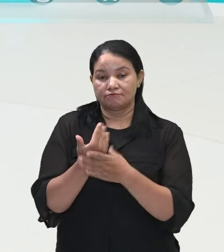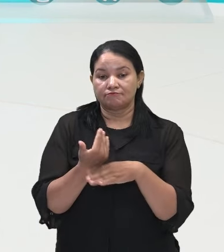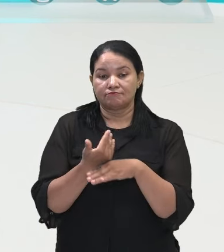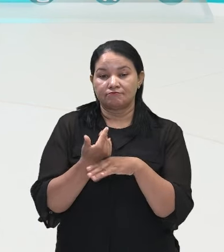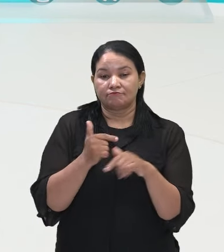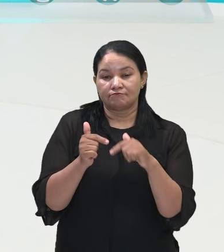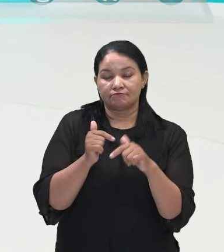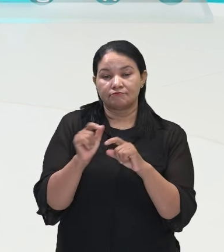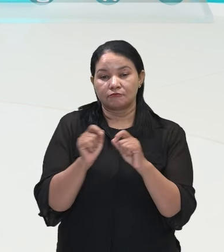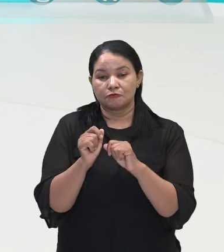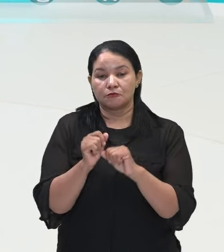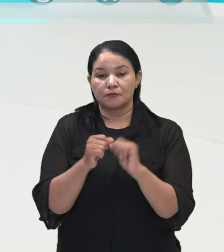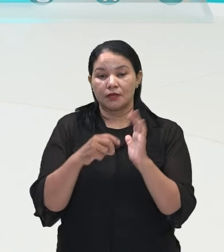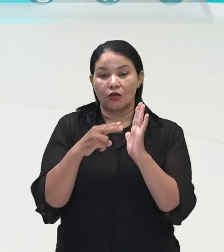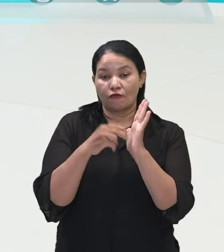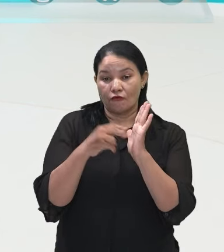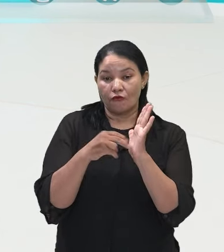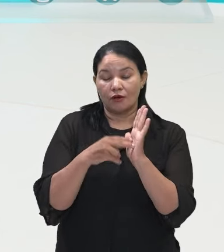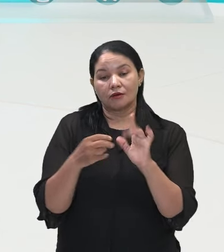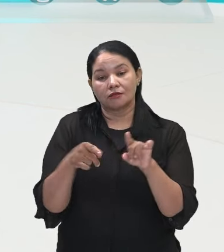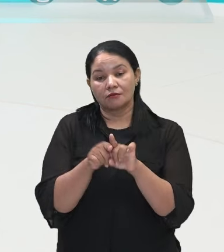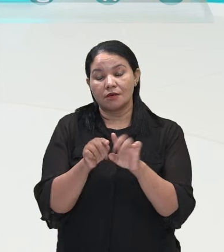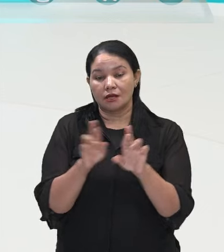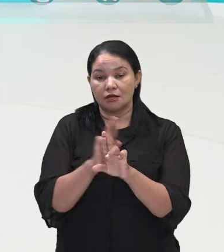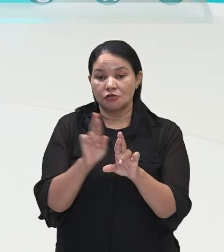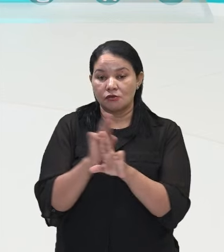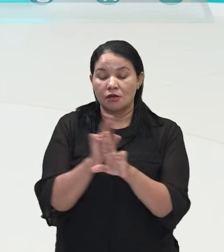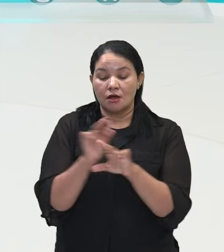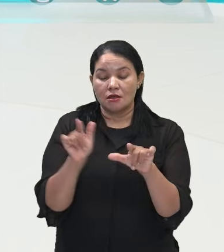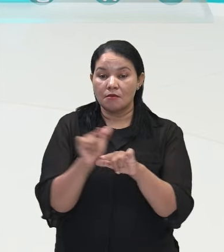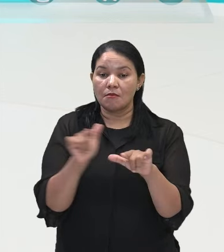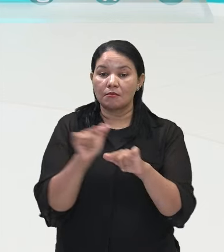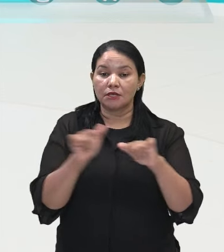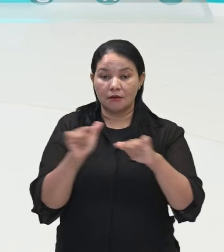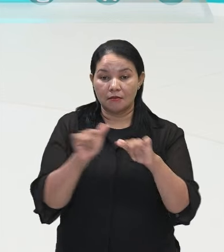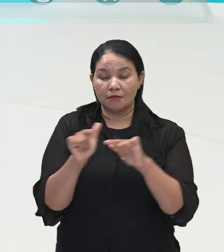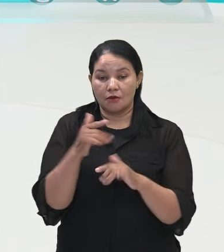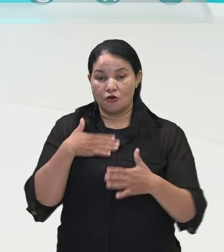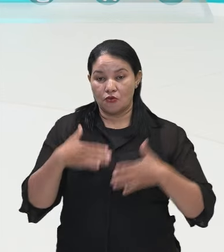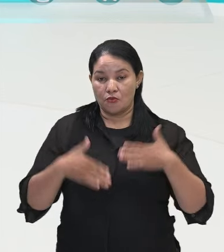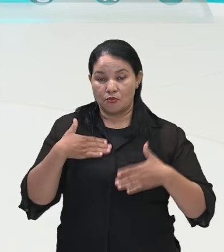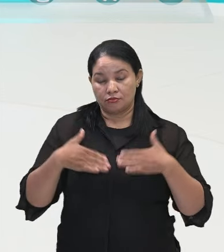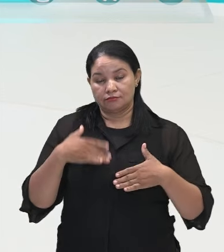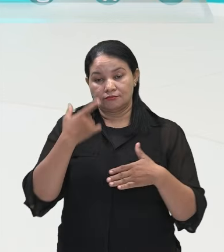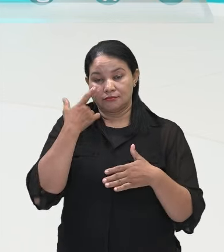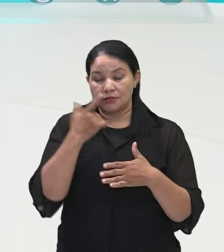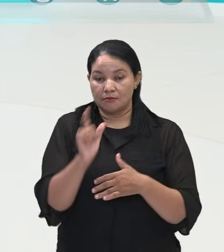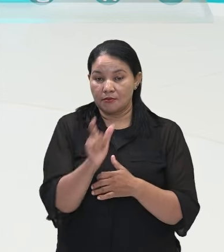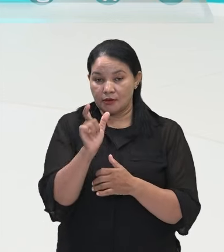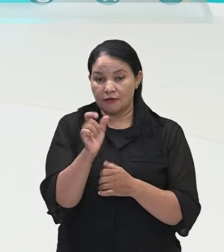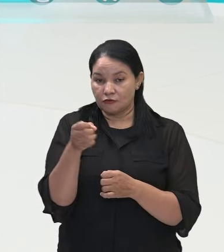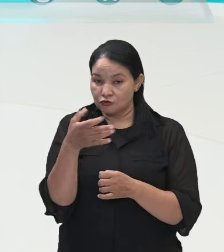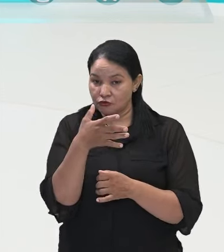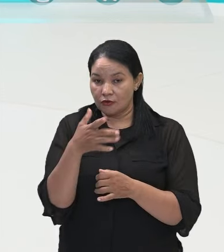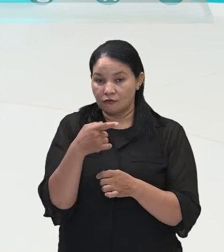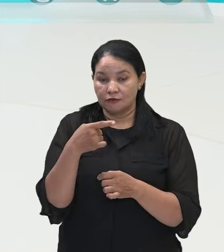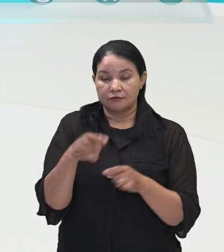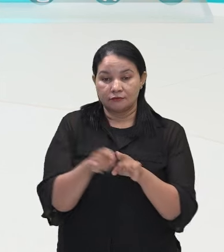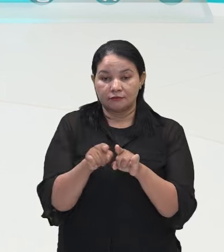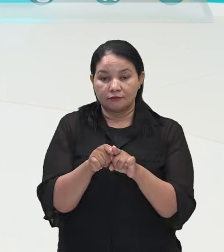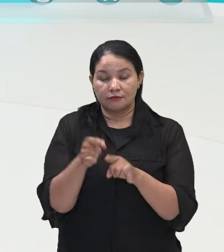sempre relacionado aí a essas práticas corporais. Então, anotem, tem várias palavrinhas novas aí, vão anotando aquelas que